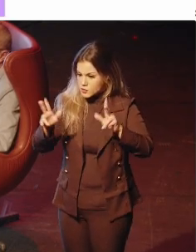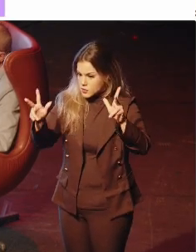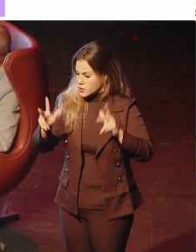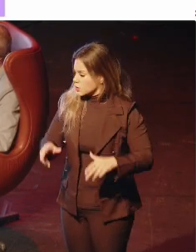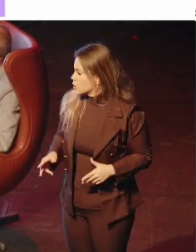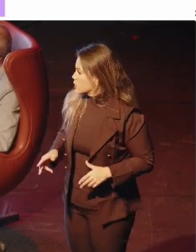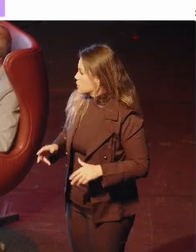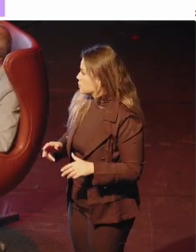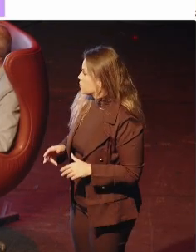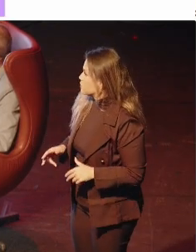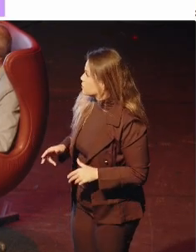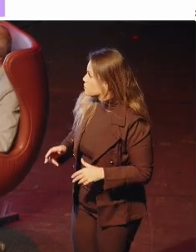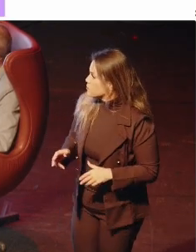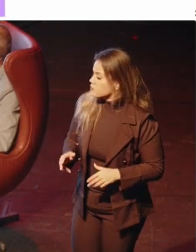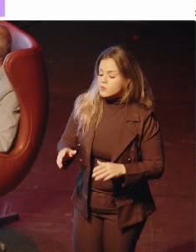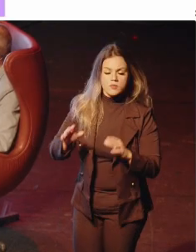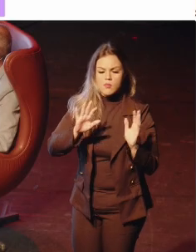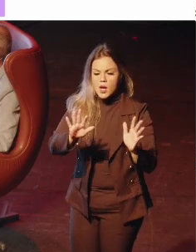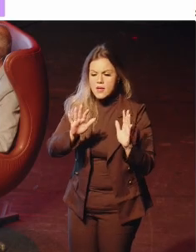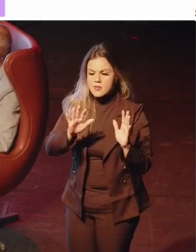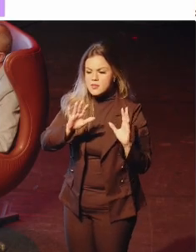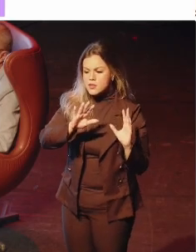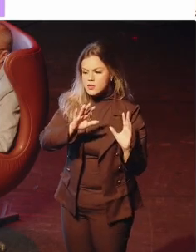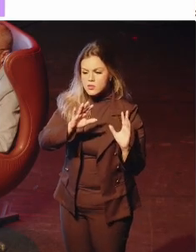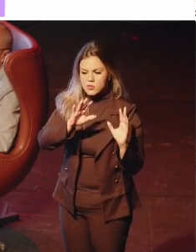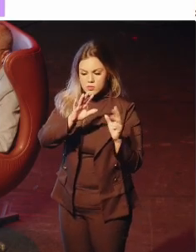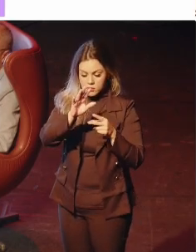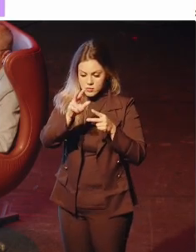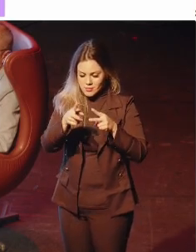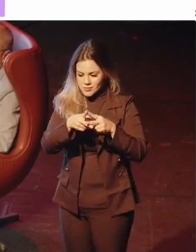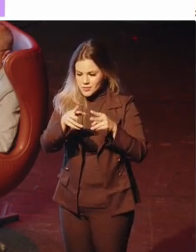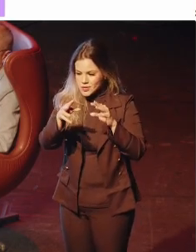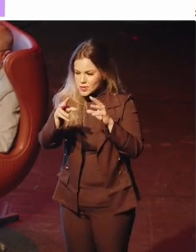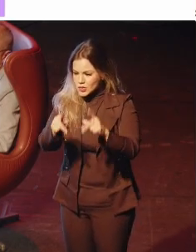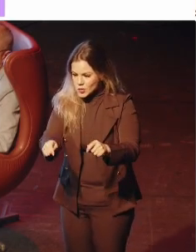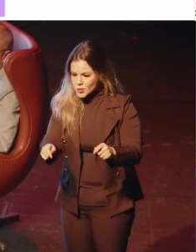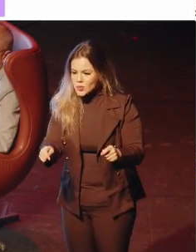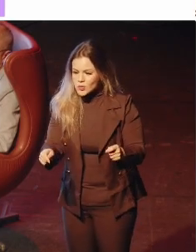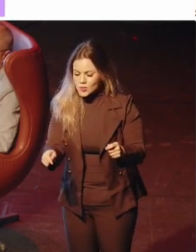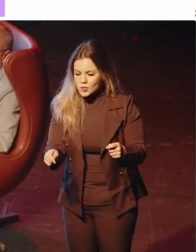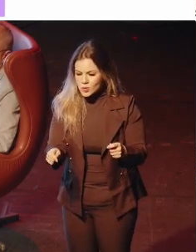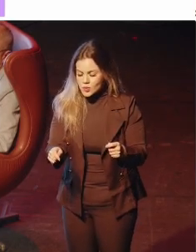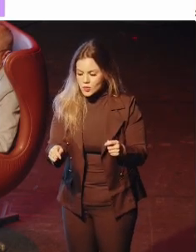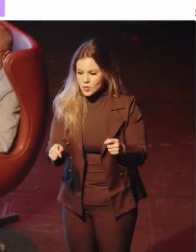Então, o que a gente tem? Todo mundo, vocês vejam, vai